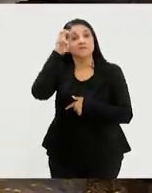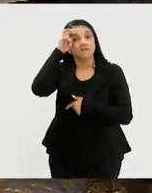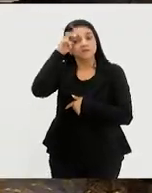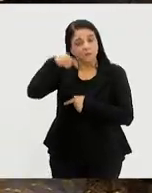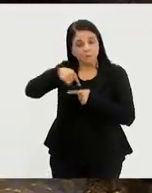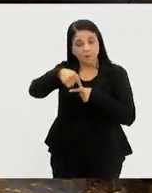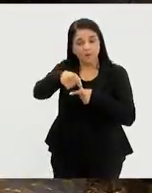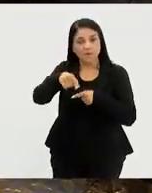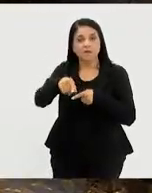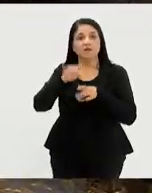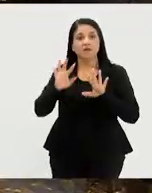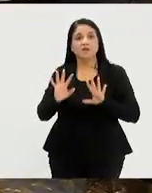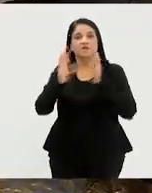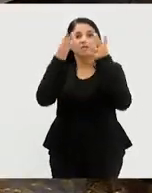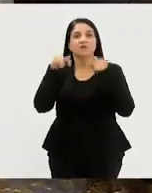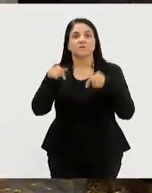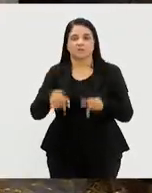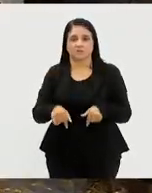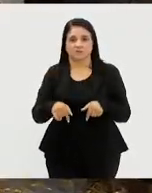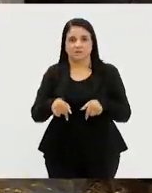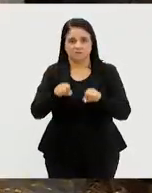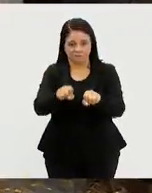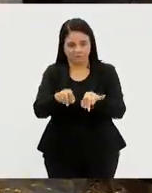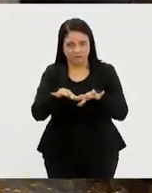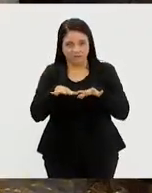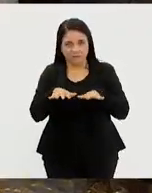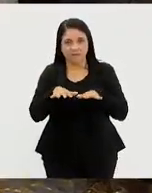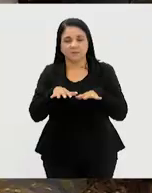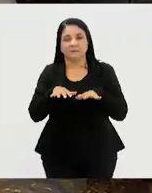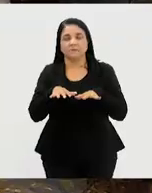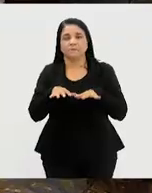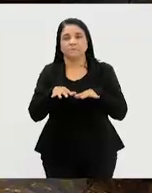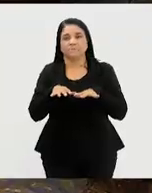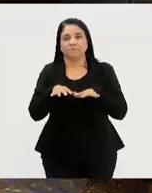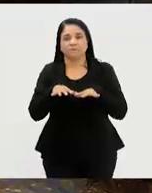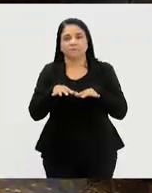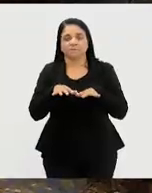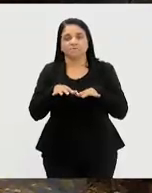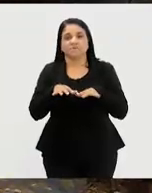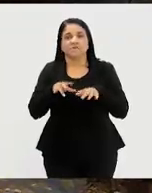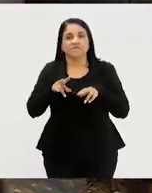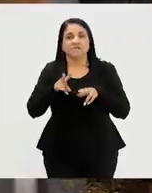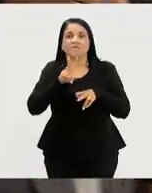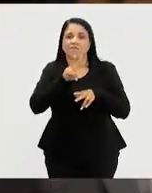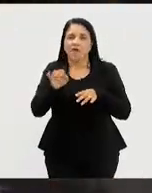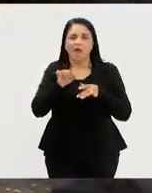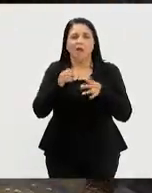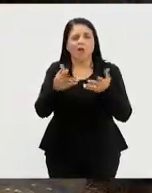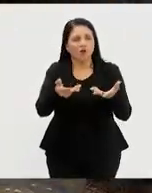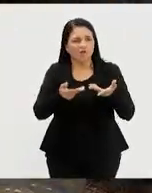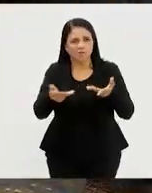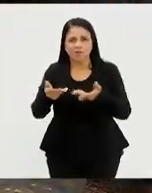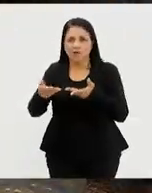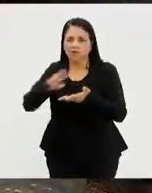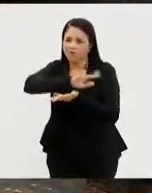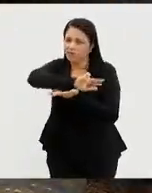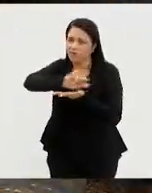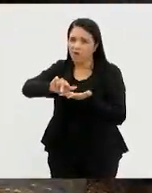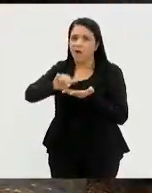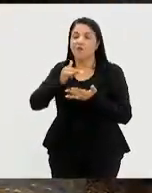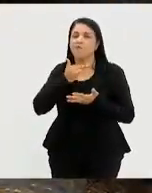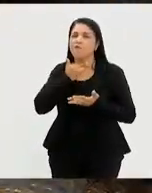uma um evento aqui também aonde vai est todos convidad que vai dar voz e